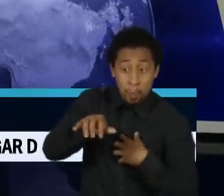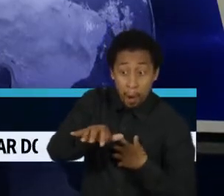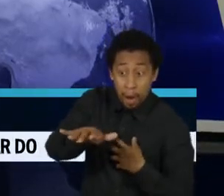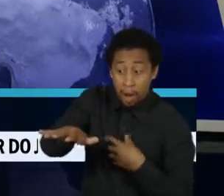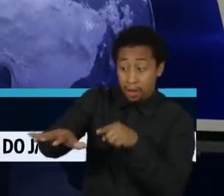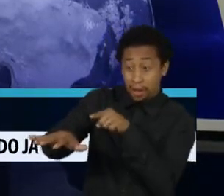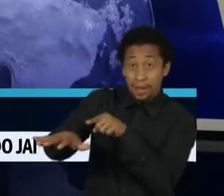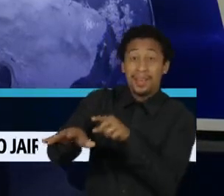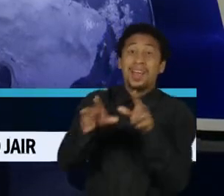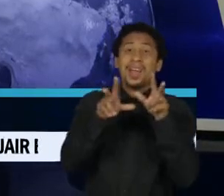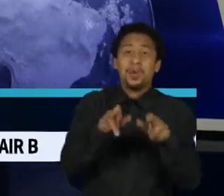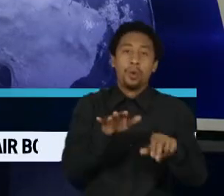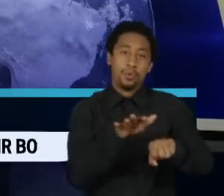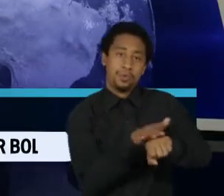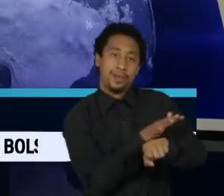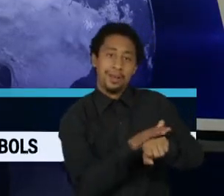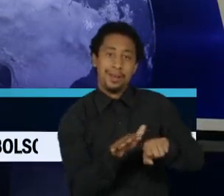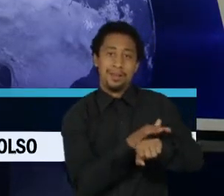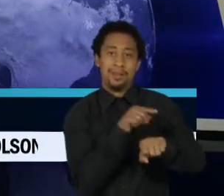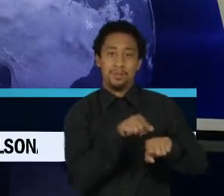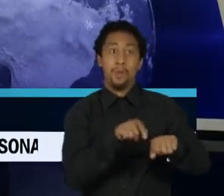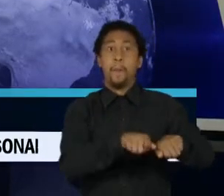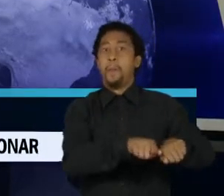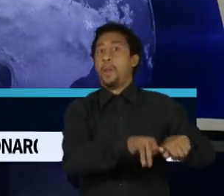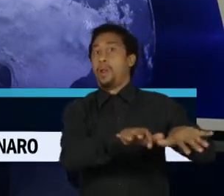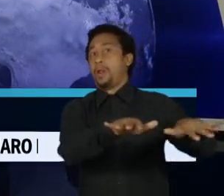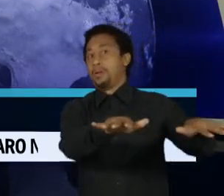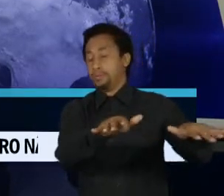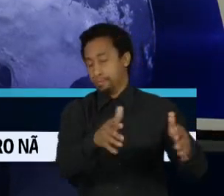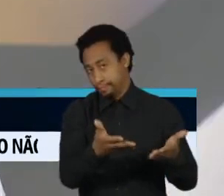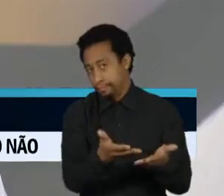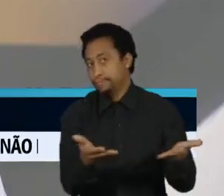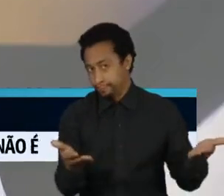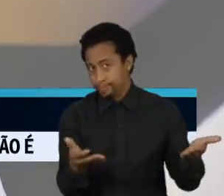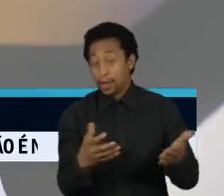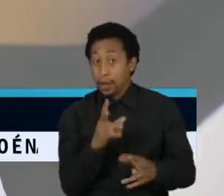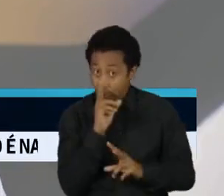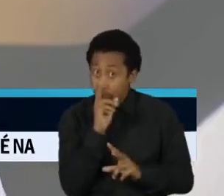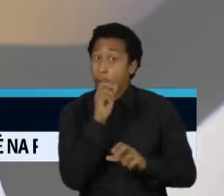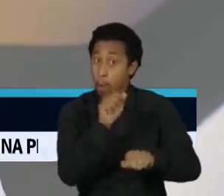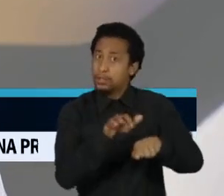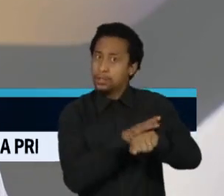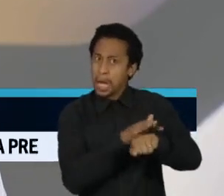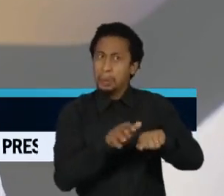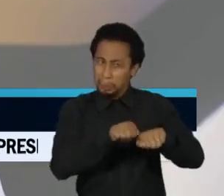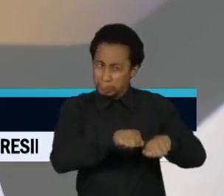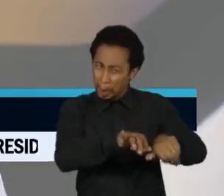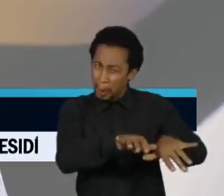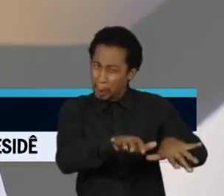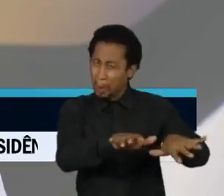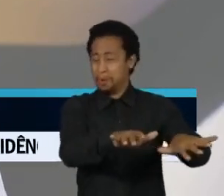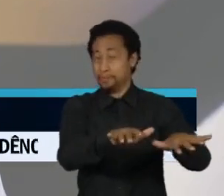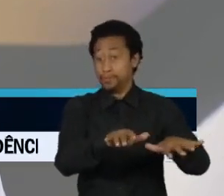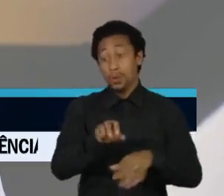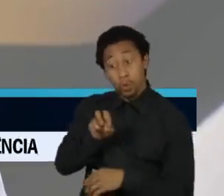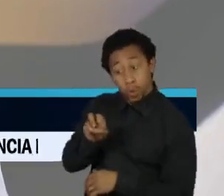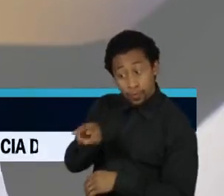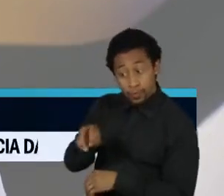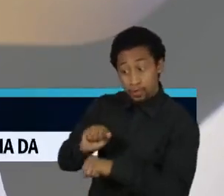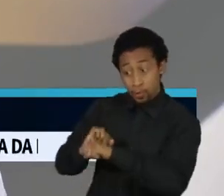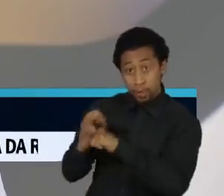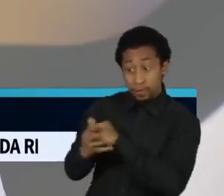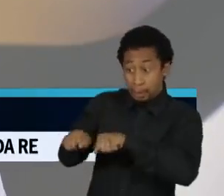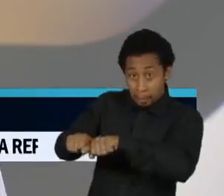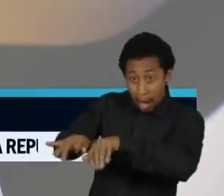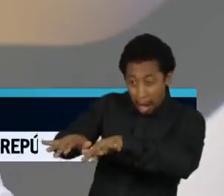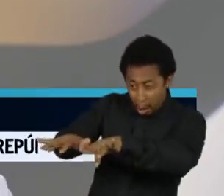maior doença transmissível que a gente conhece. Então, quer dizer, esse vírus está aí e vai